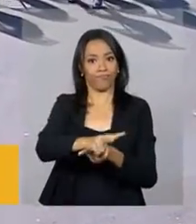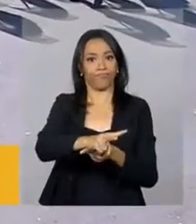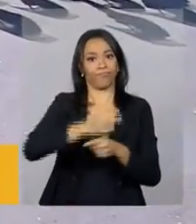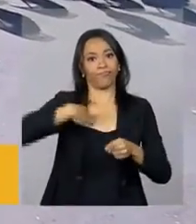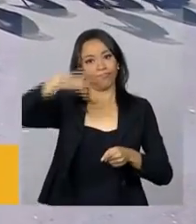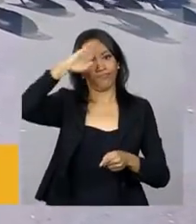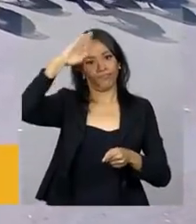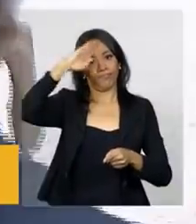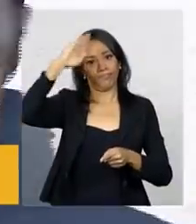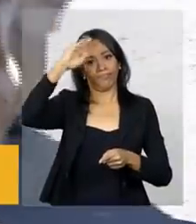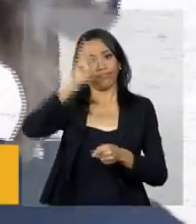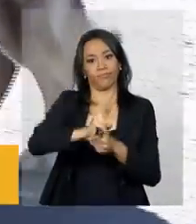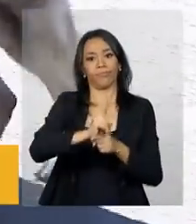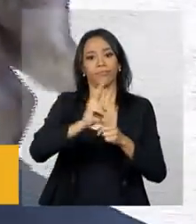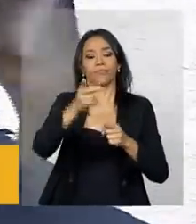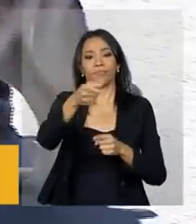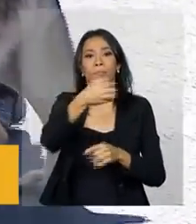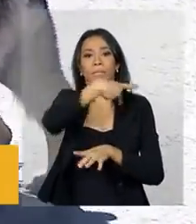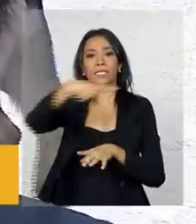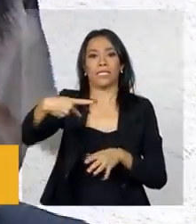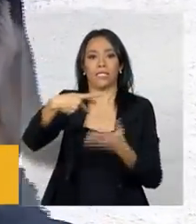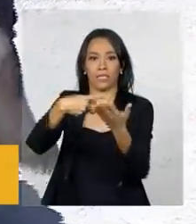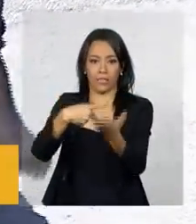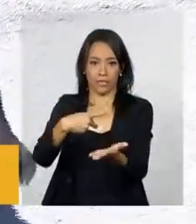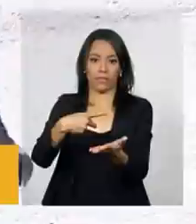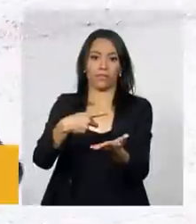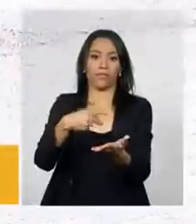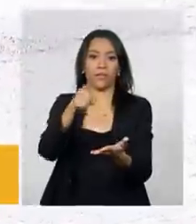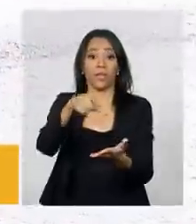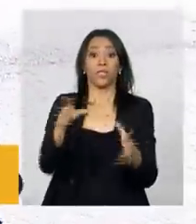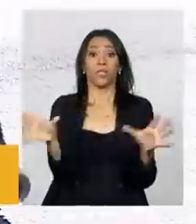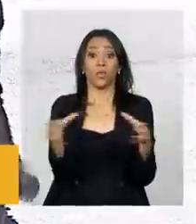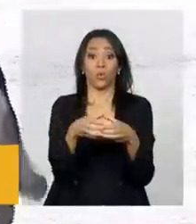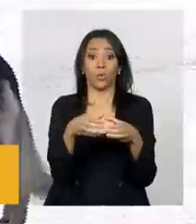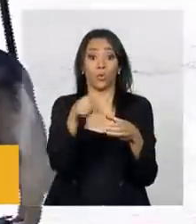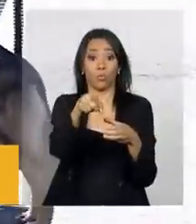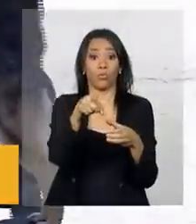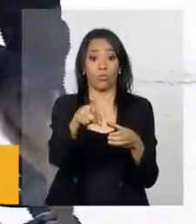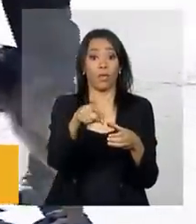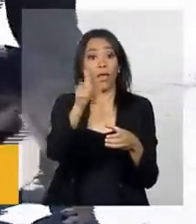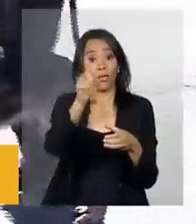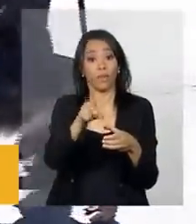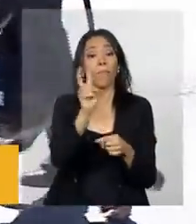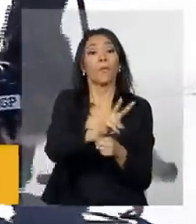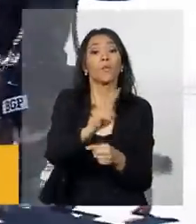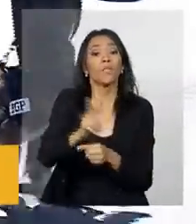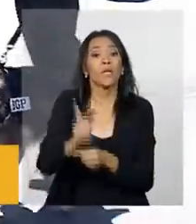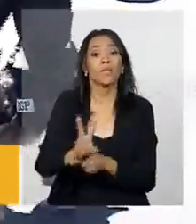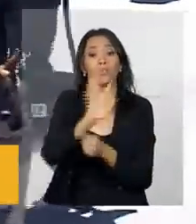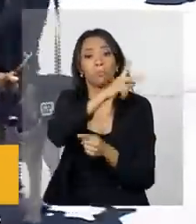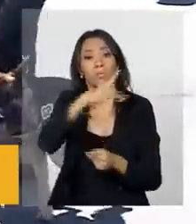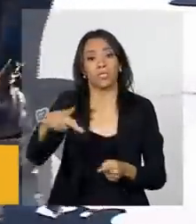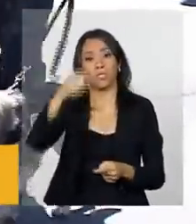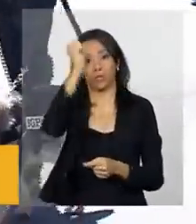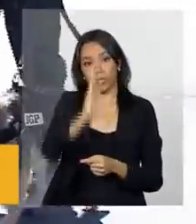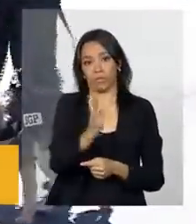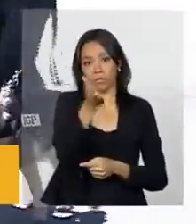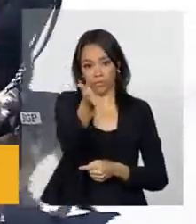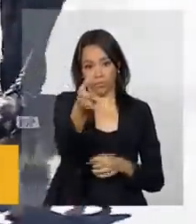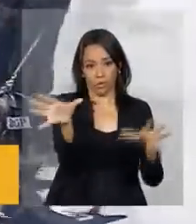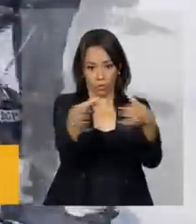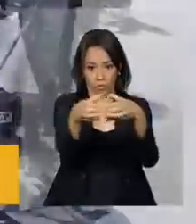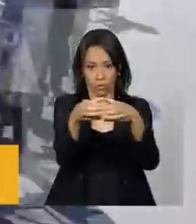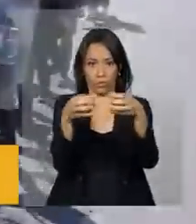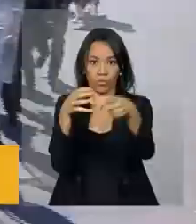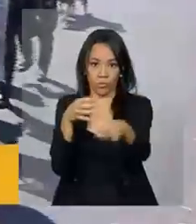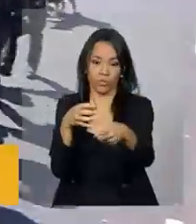temos um pelotão, uma companhia de choque do batalhão da Guarda Presidencial. Né?